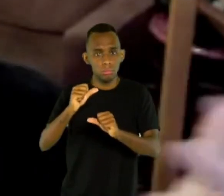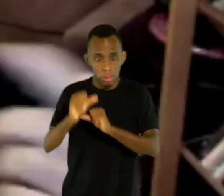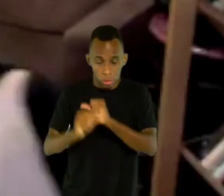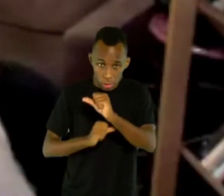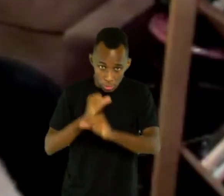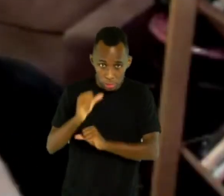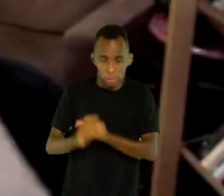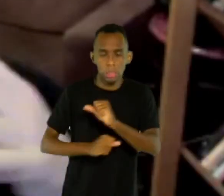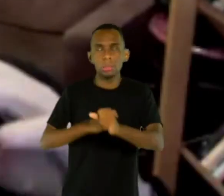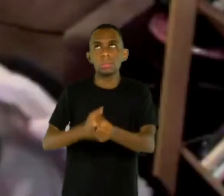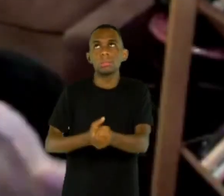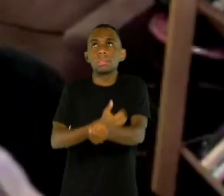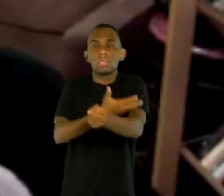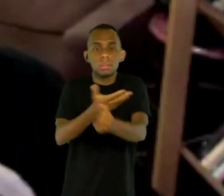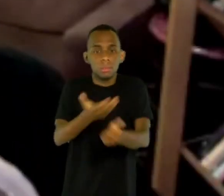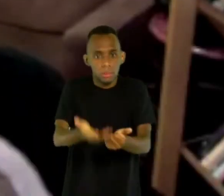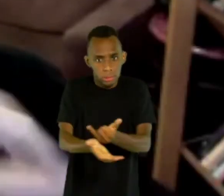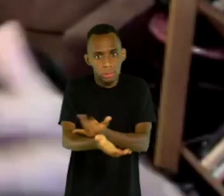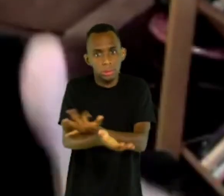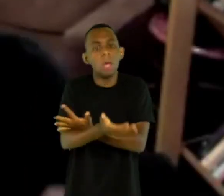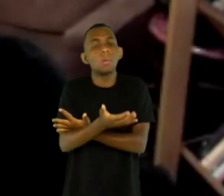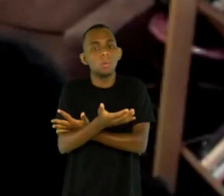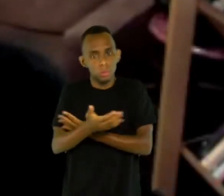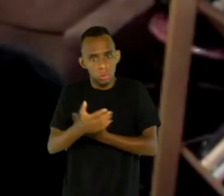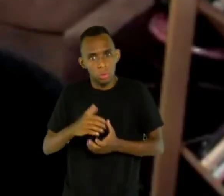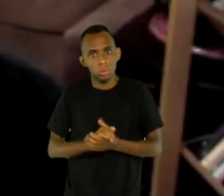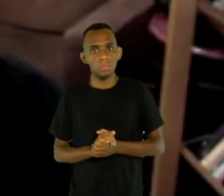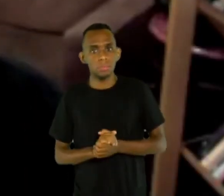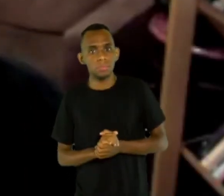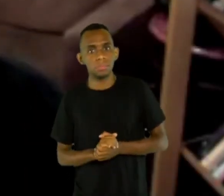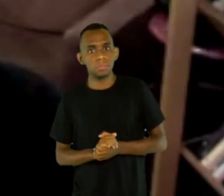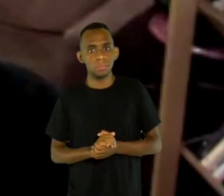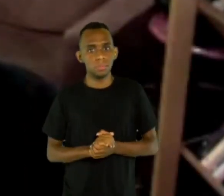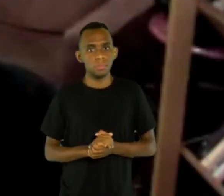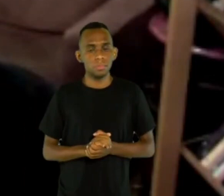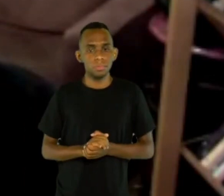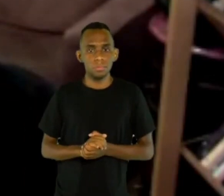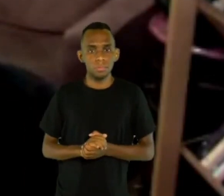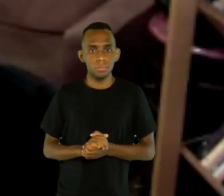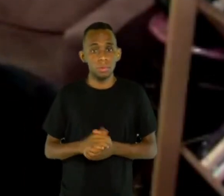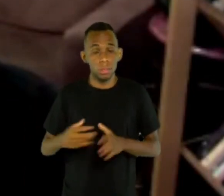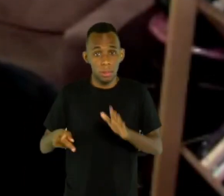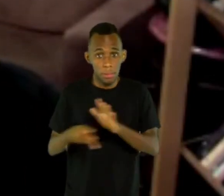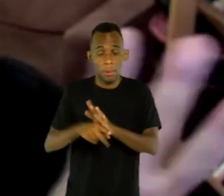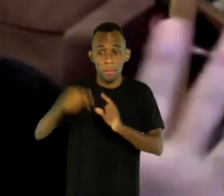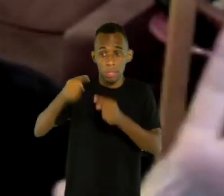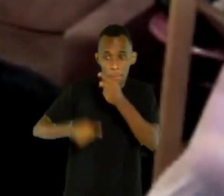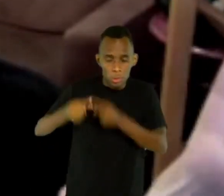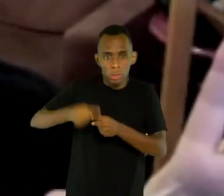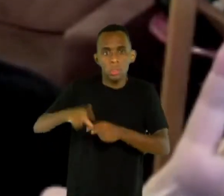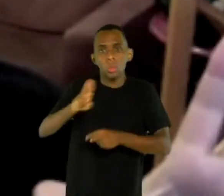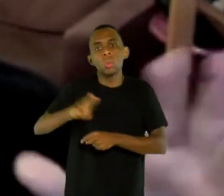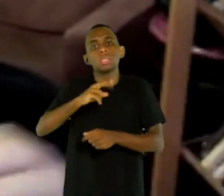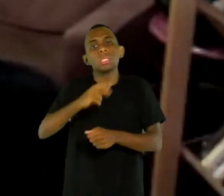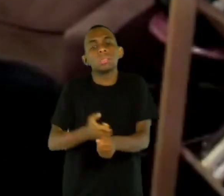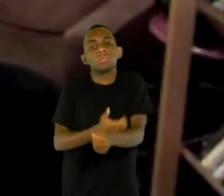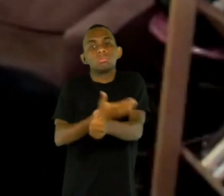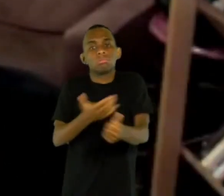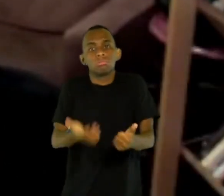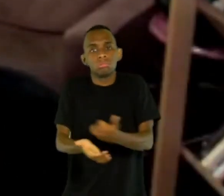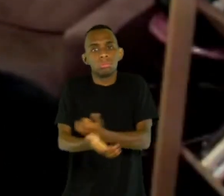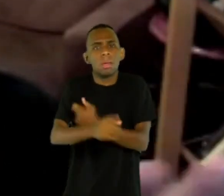das emoções e o domínio da política pelas emoções. Mas eu não